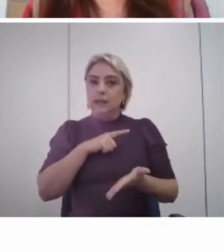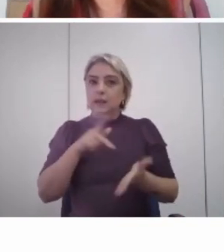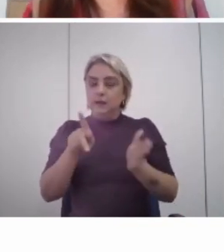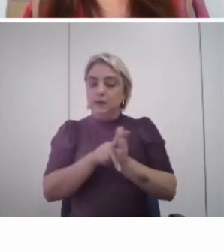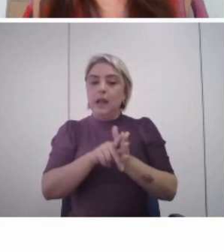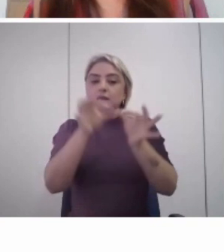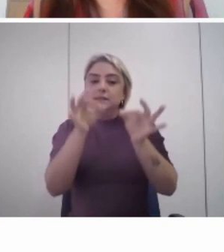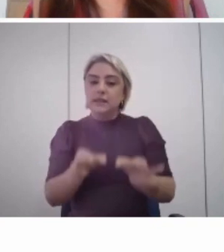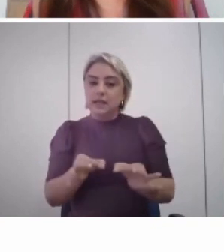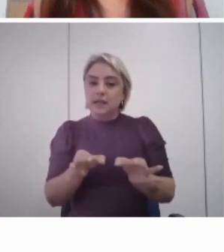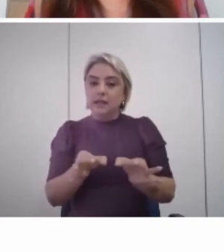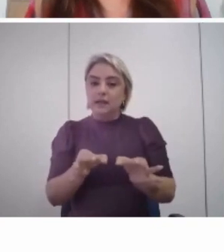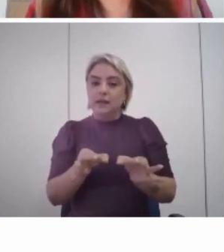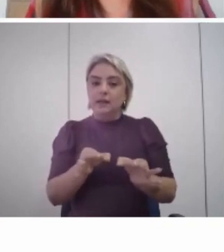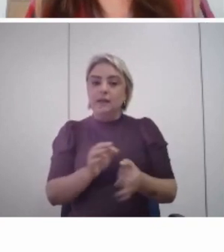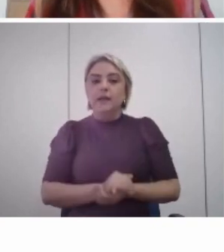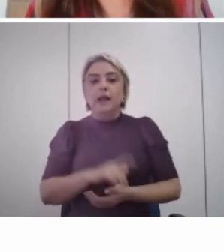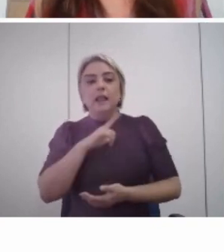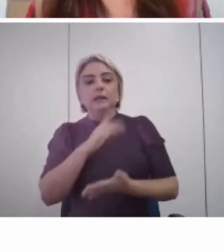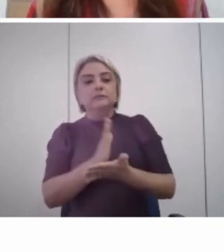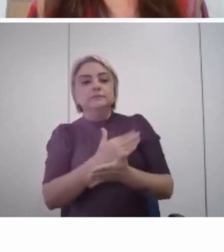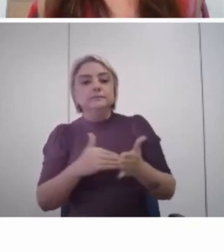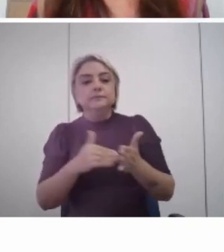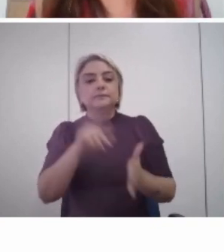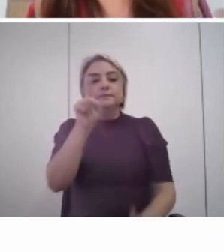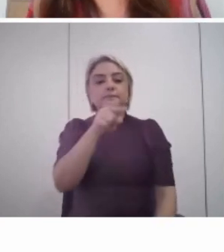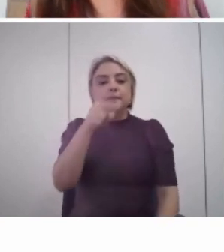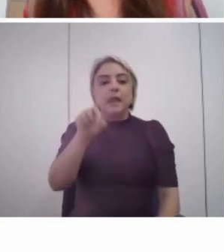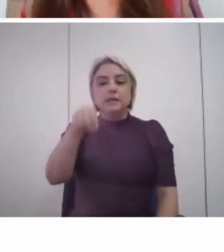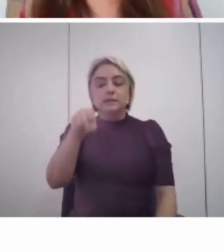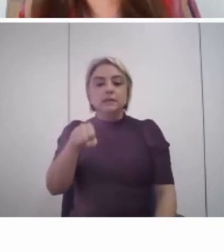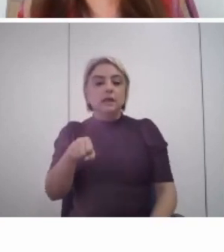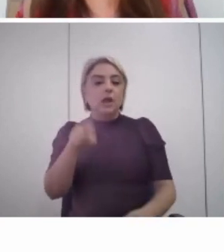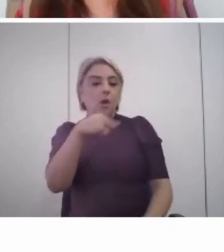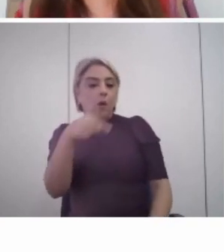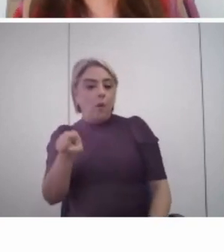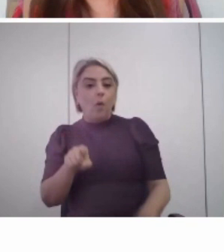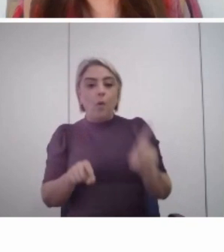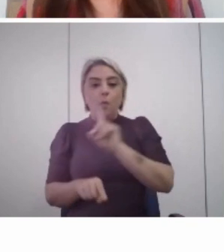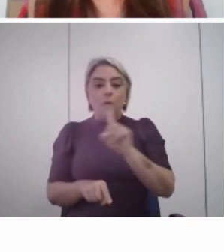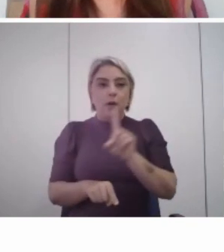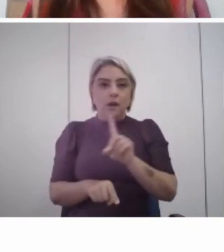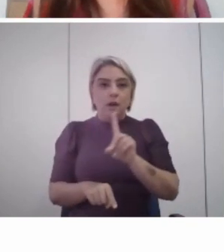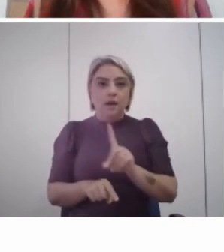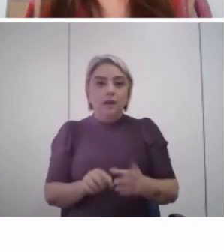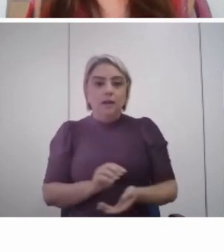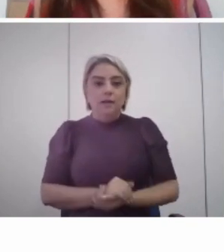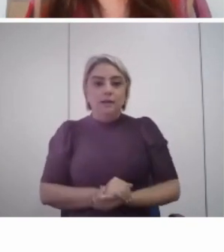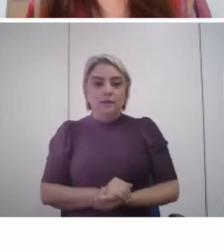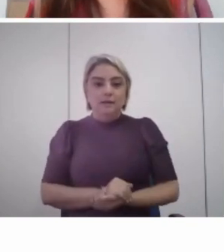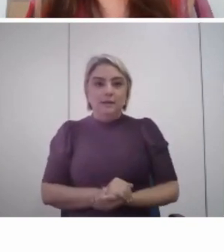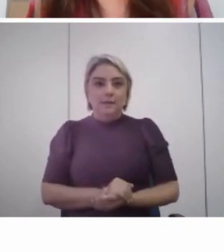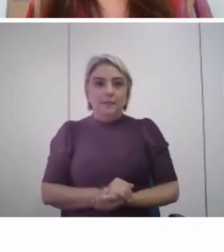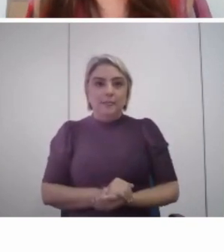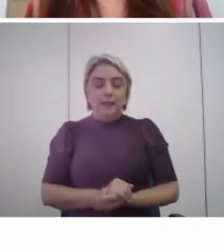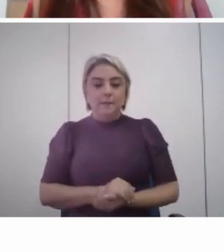pré-assinalados, né, aquilo que a gente chama de default. Então, às vezes, todos vêm pré-marcados com sim ou todos pré-marcados com não. E aí é interessante conversar até com